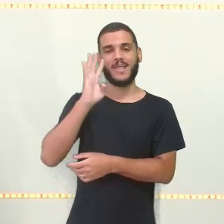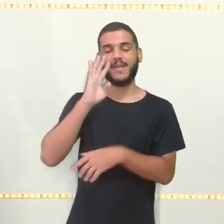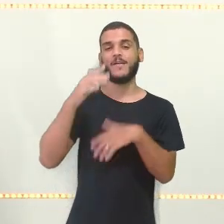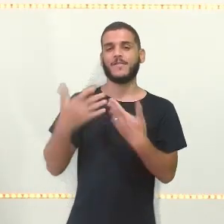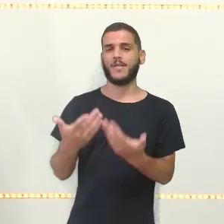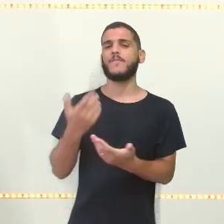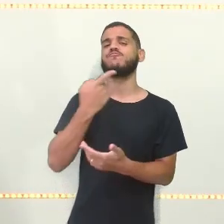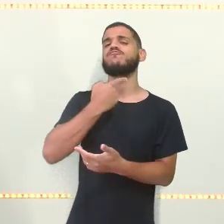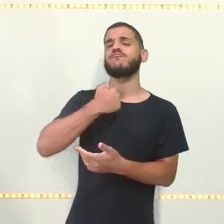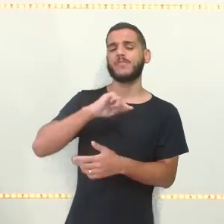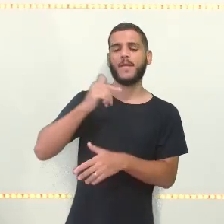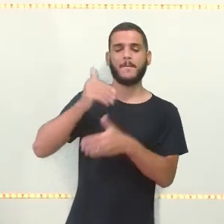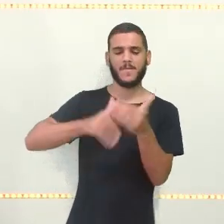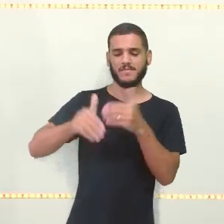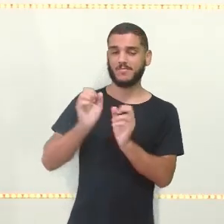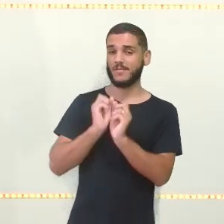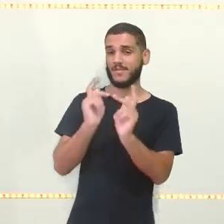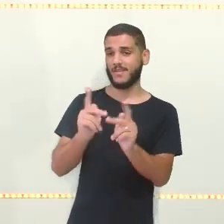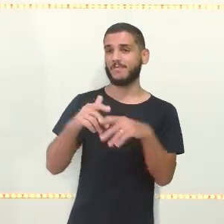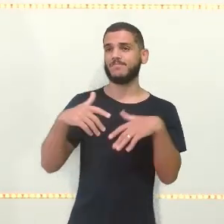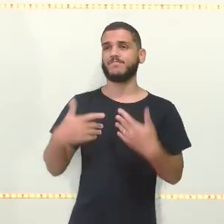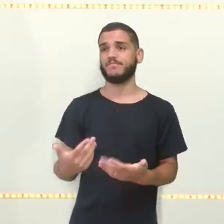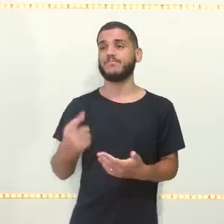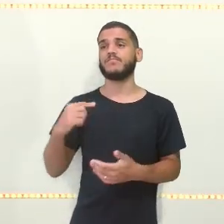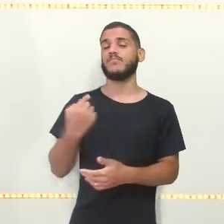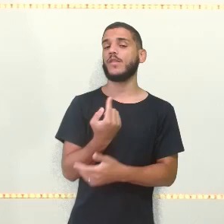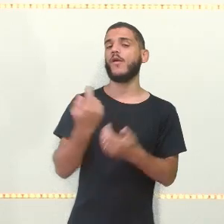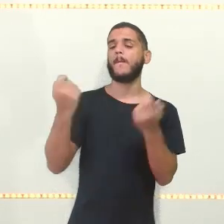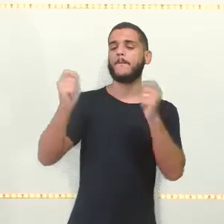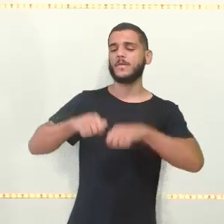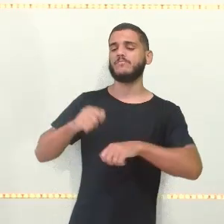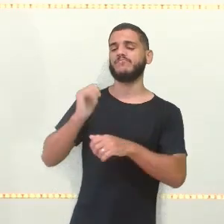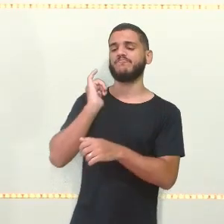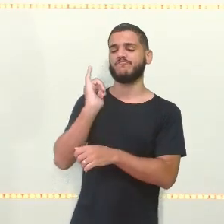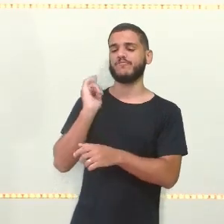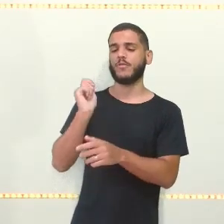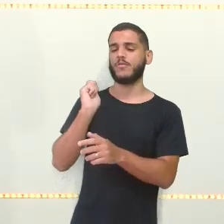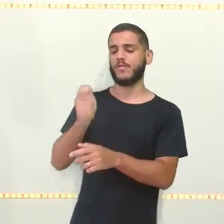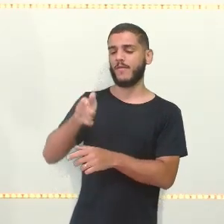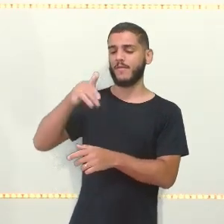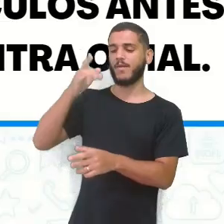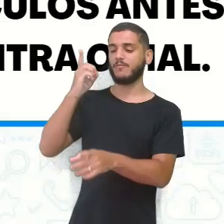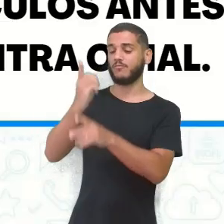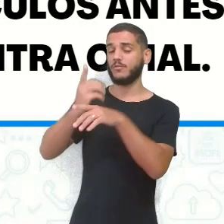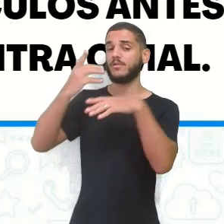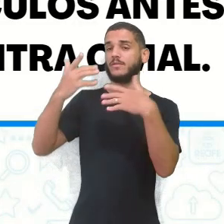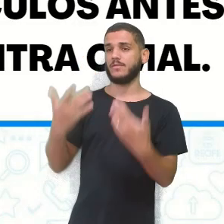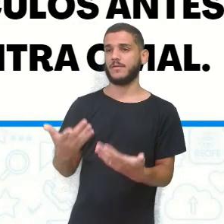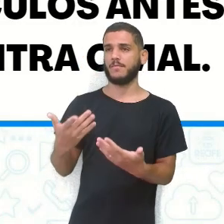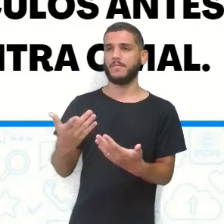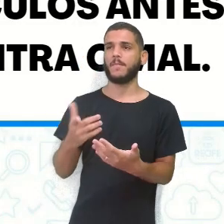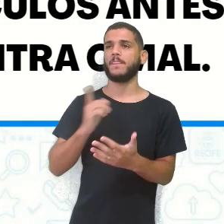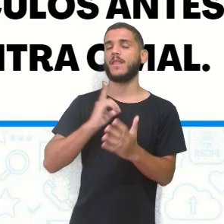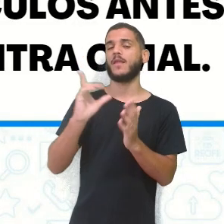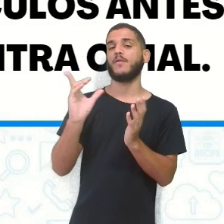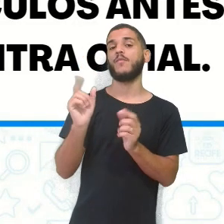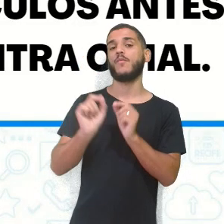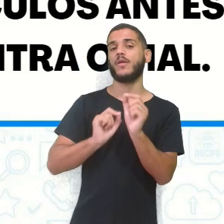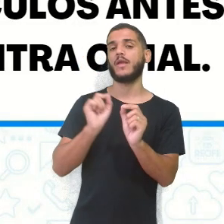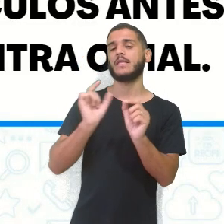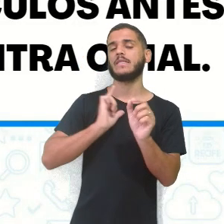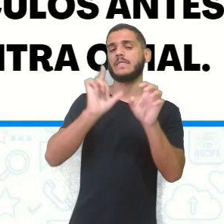sua participação. O que podemos verificar no conto de fadas? O conto de fadas tem